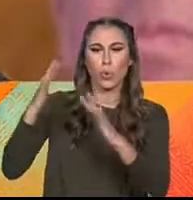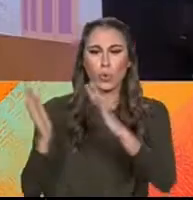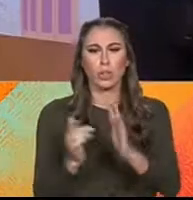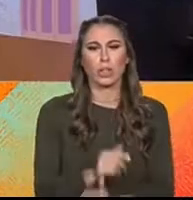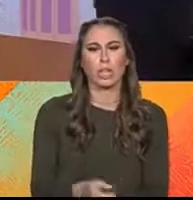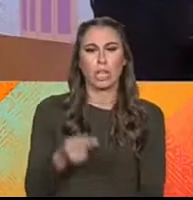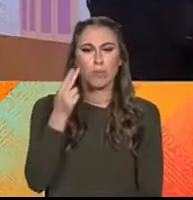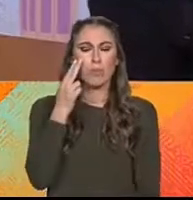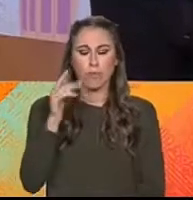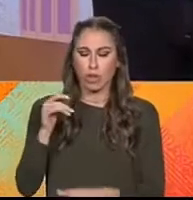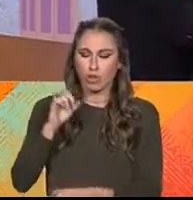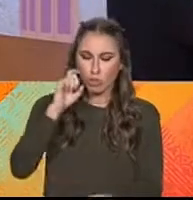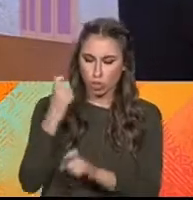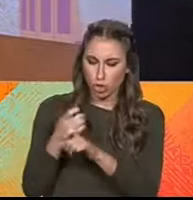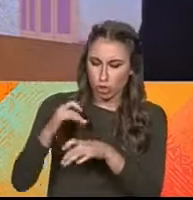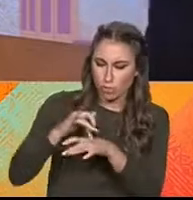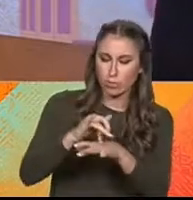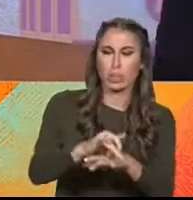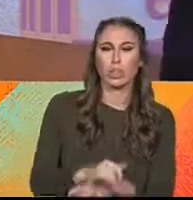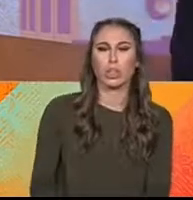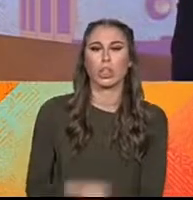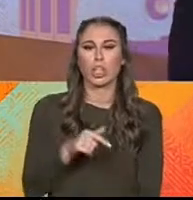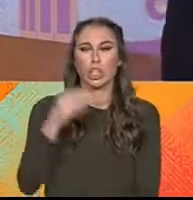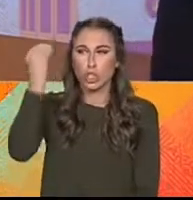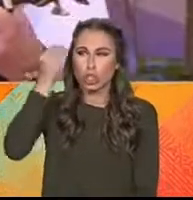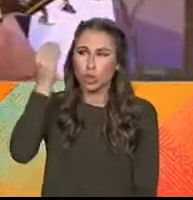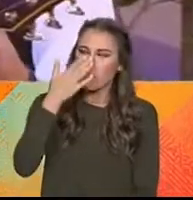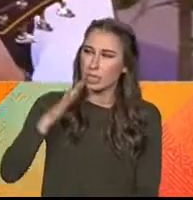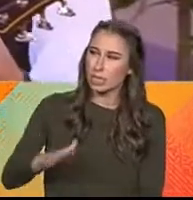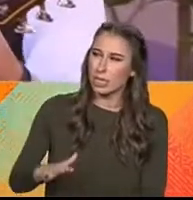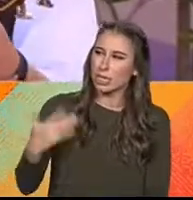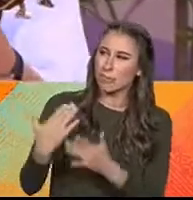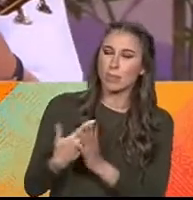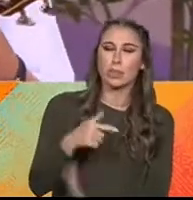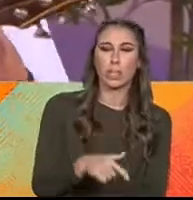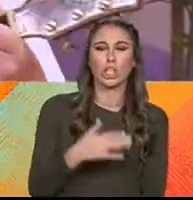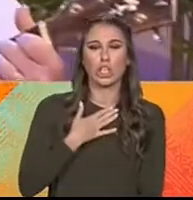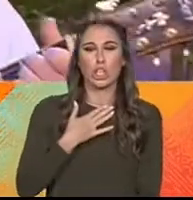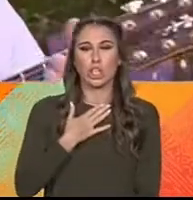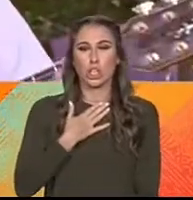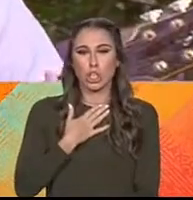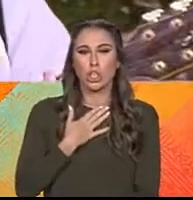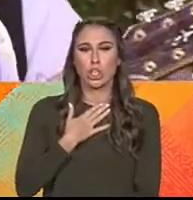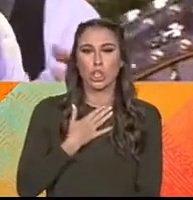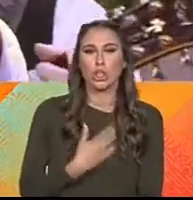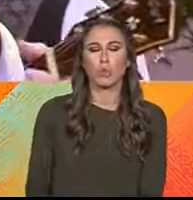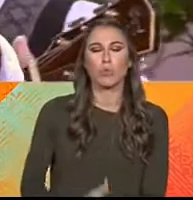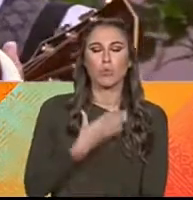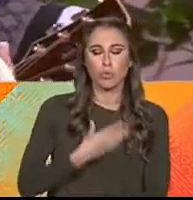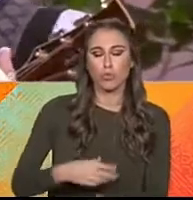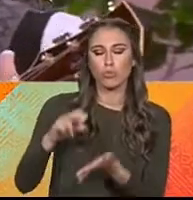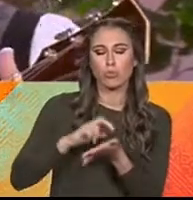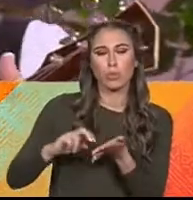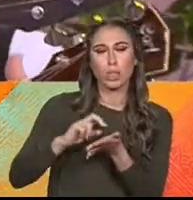sonho de menino que na minha ideia trago faz de mim um peregrino, espera por mim Santiago. Este